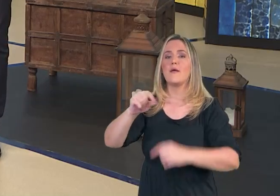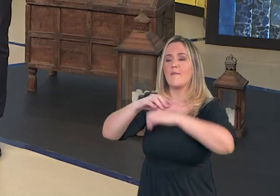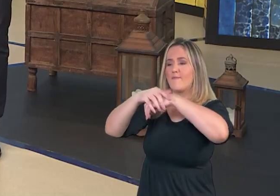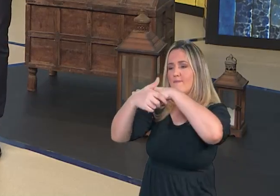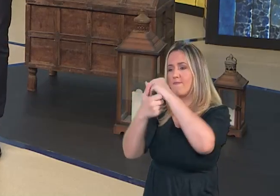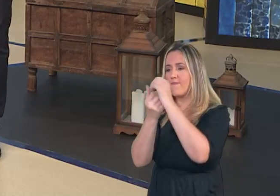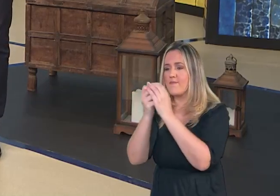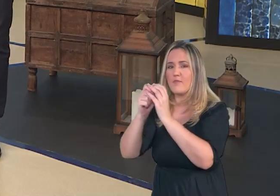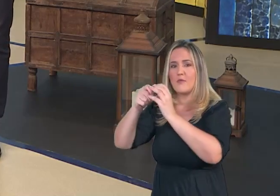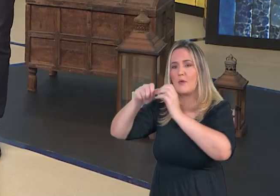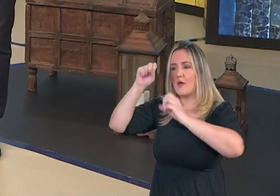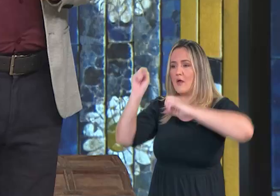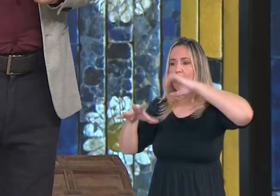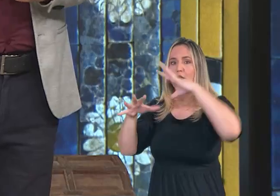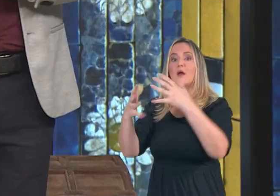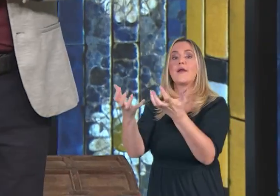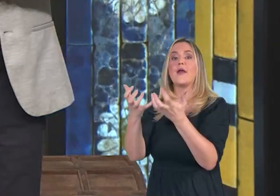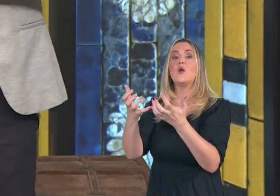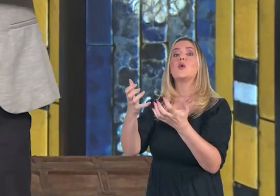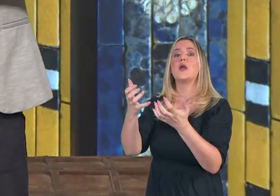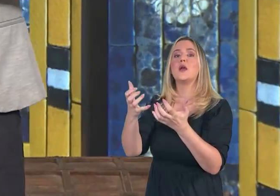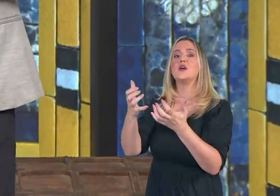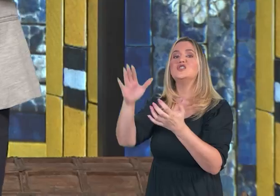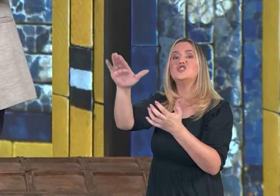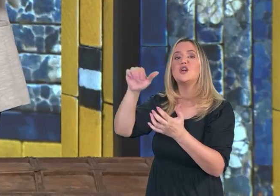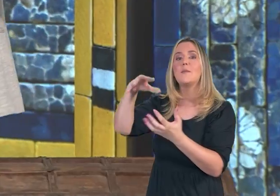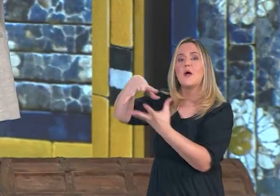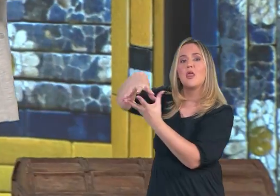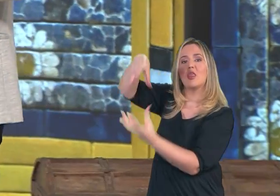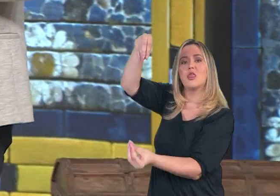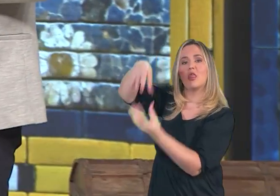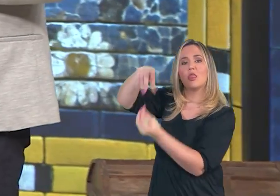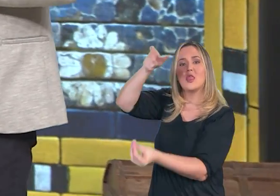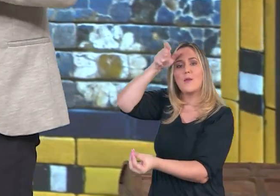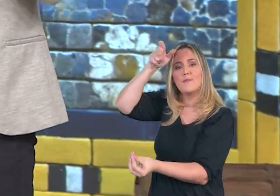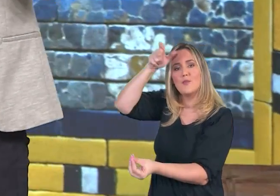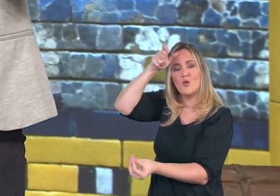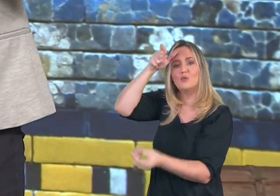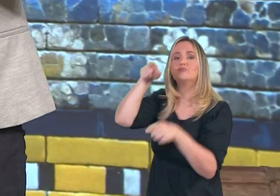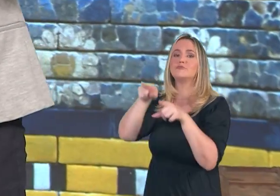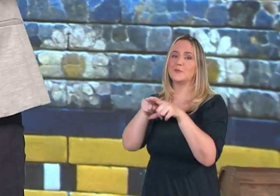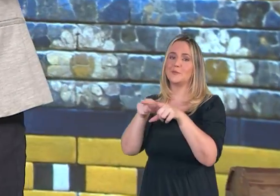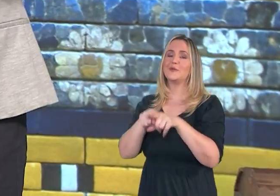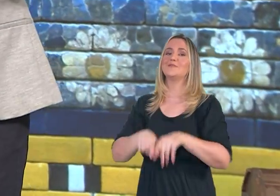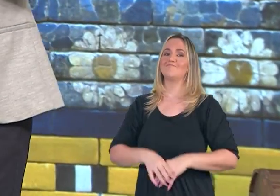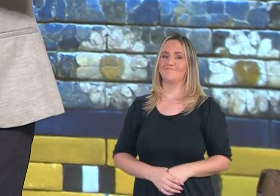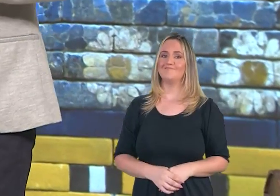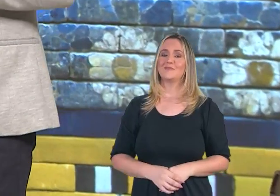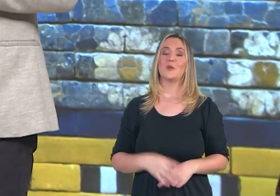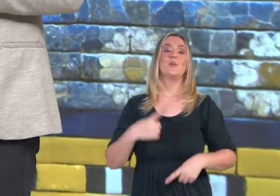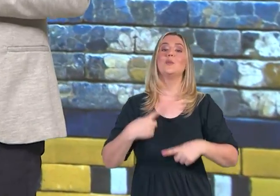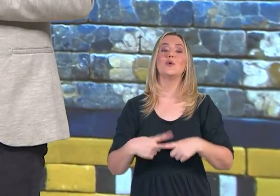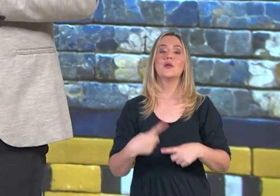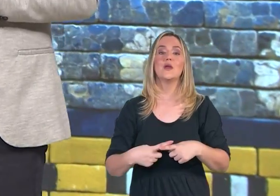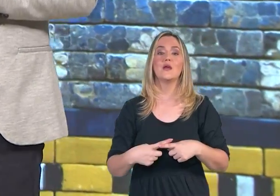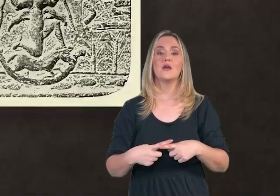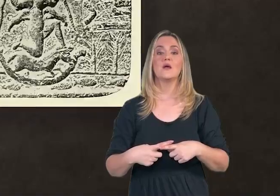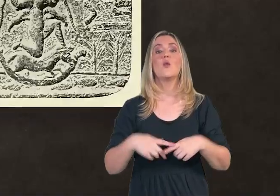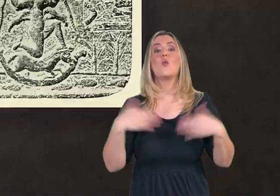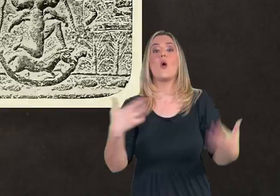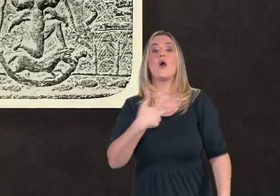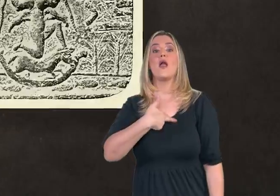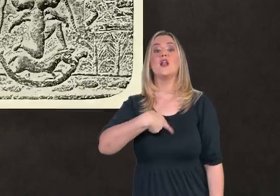espíritos demoníacos. Isso mesmo, é porque a magia fazia parte integral da sociedade e da religião na antiga